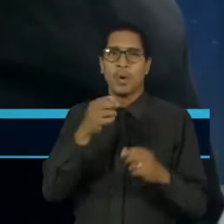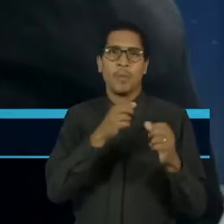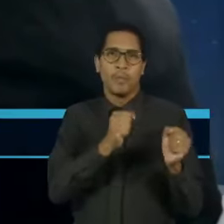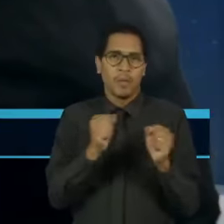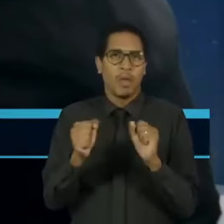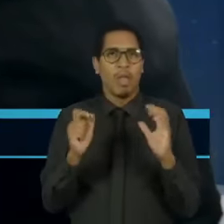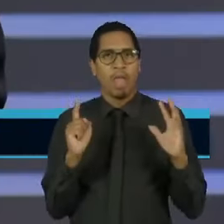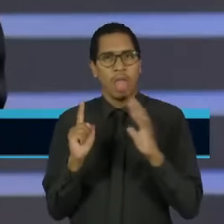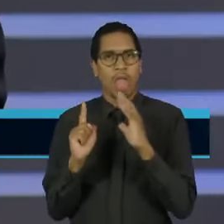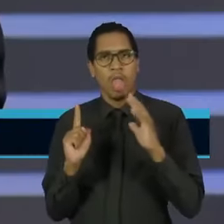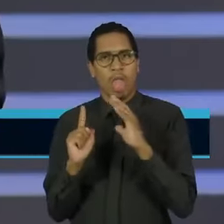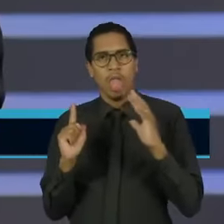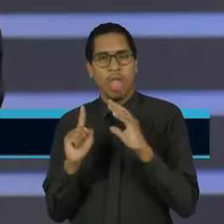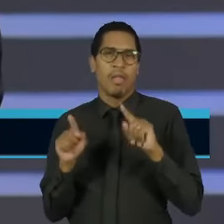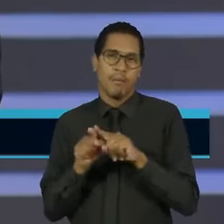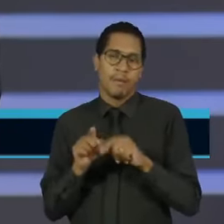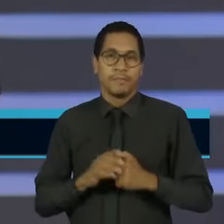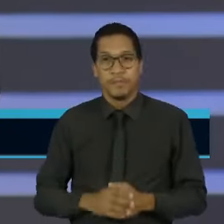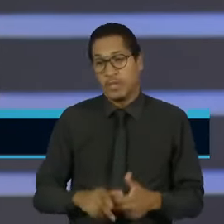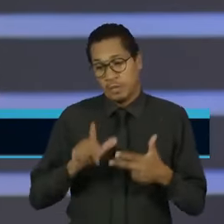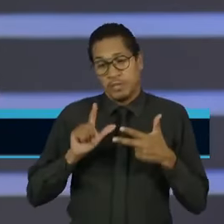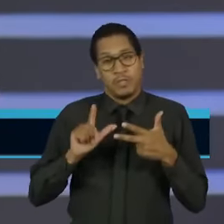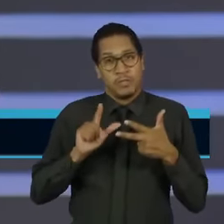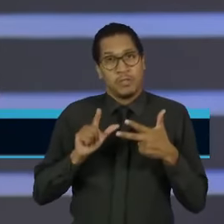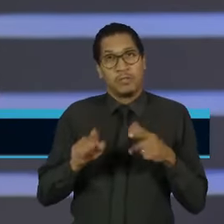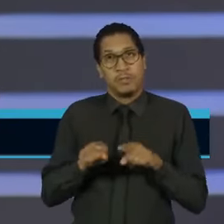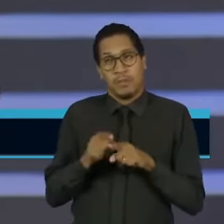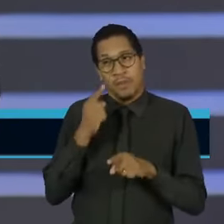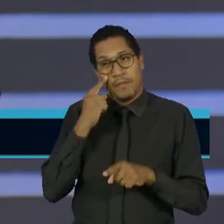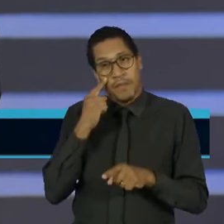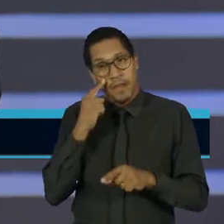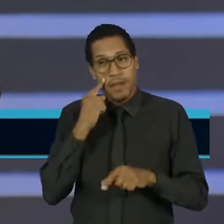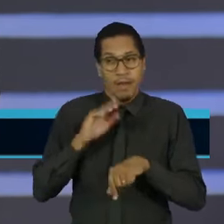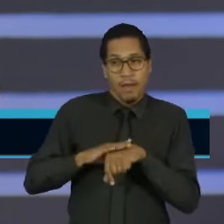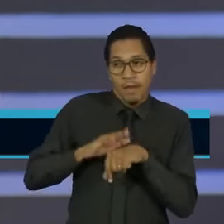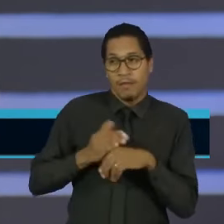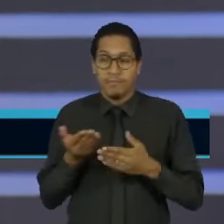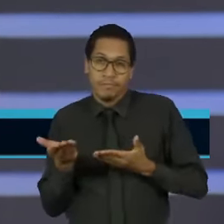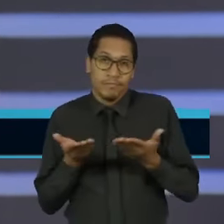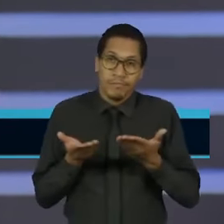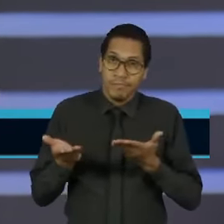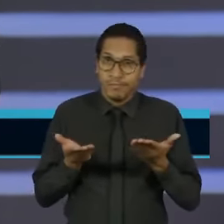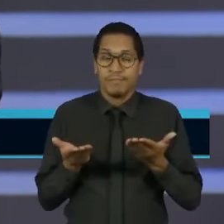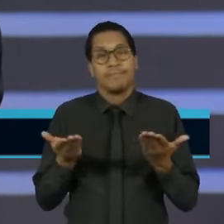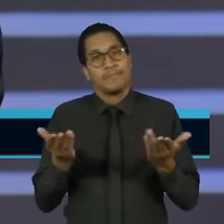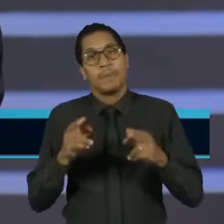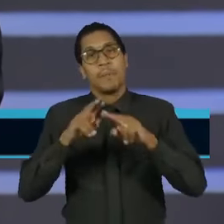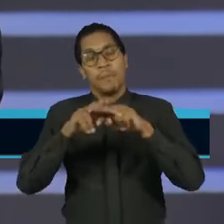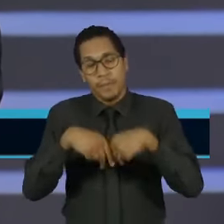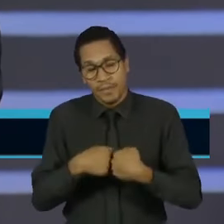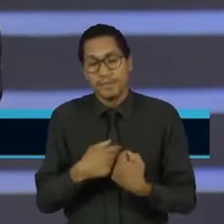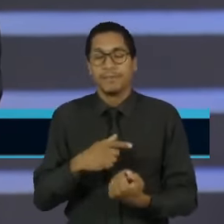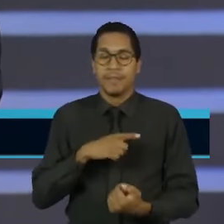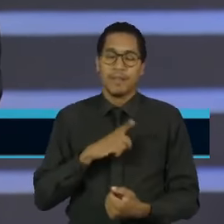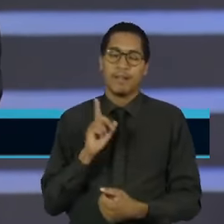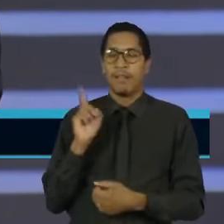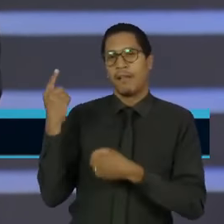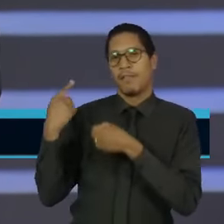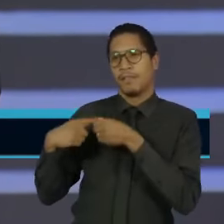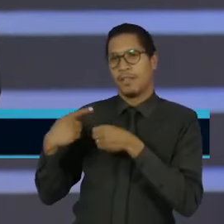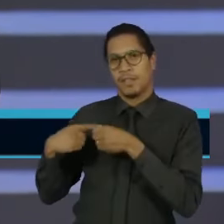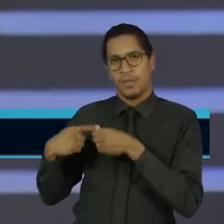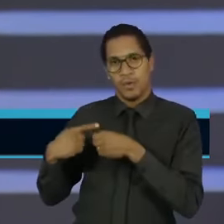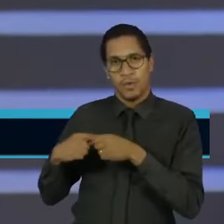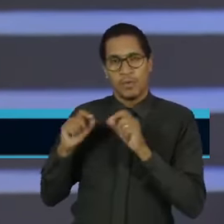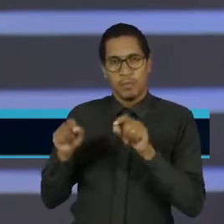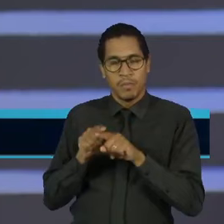pressionar E claro o legislativo de tomar ali a sua Providência por isso a gente diz no interior que mundo de poeta não tem